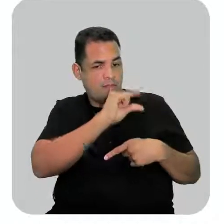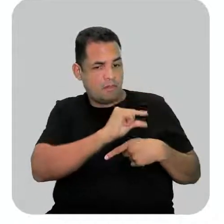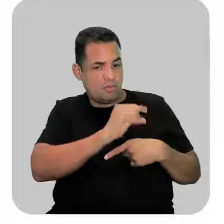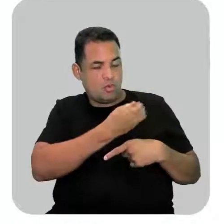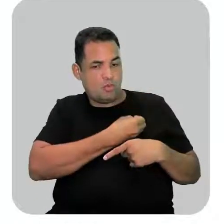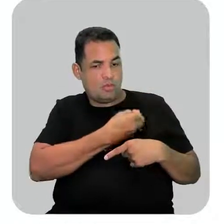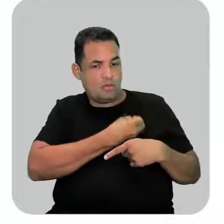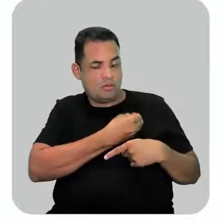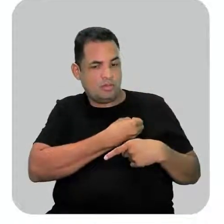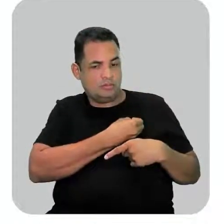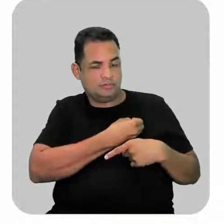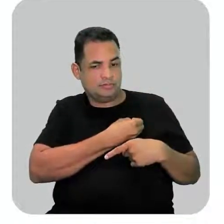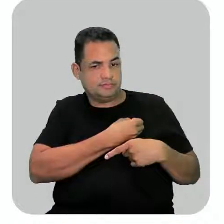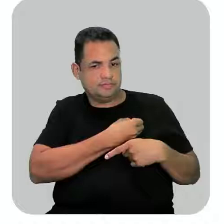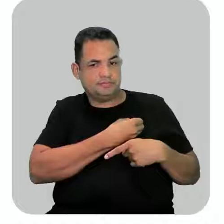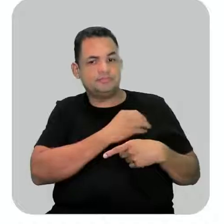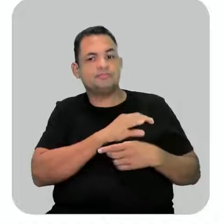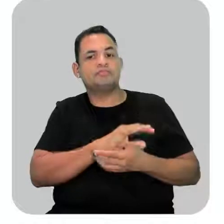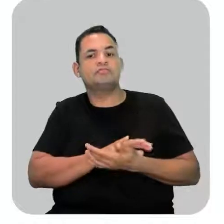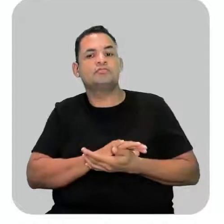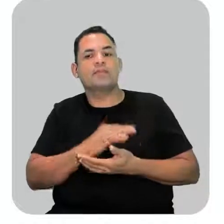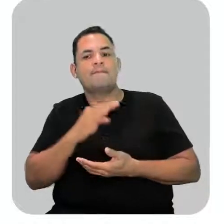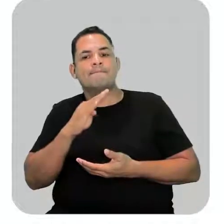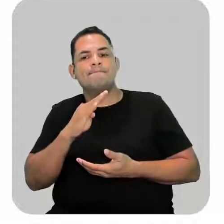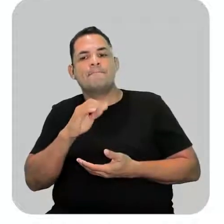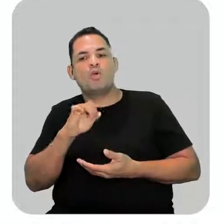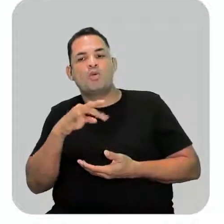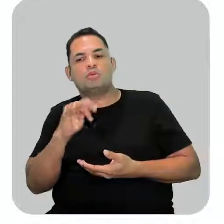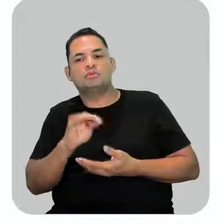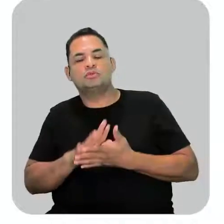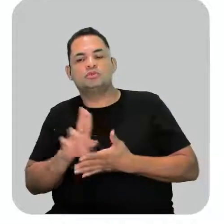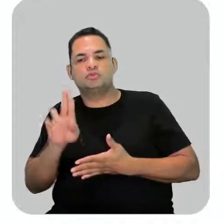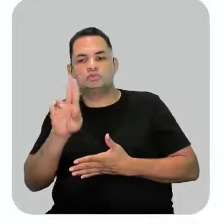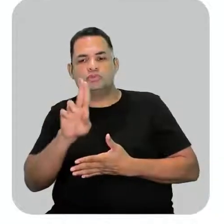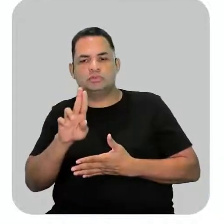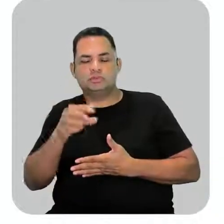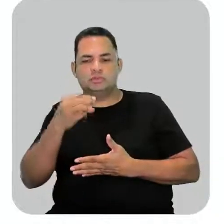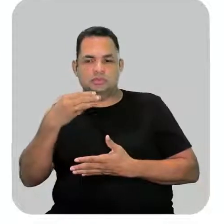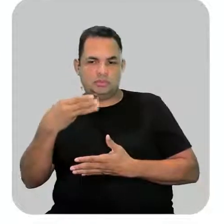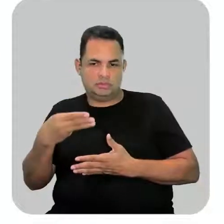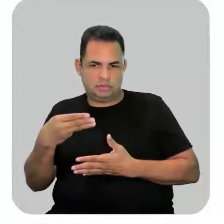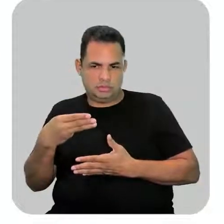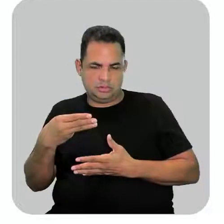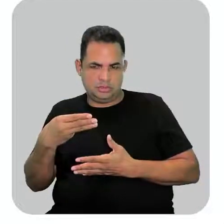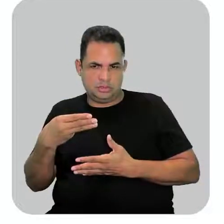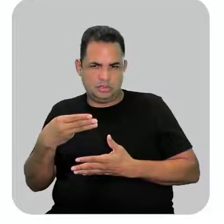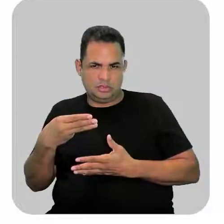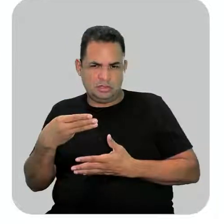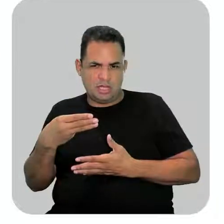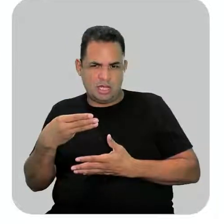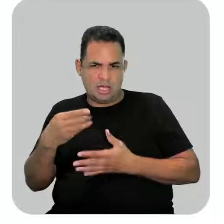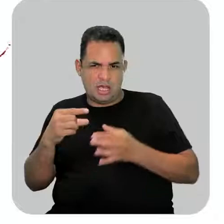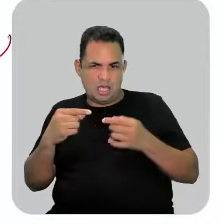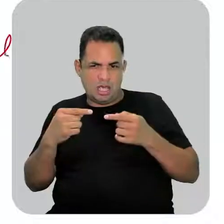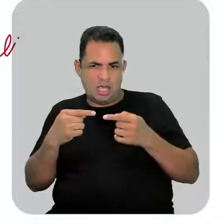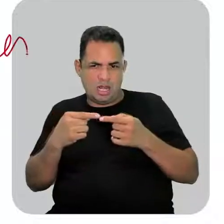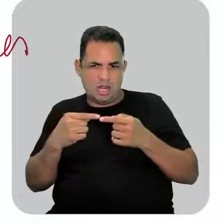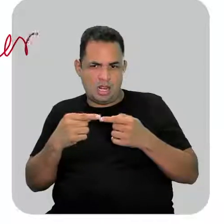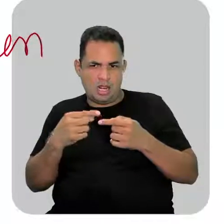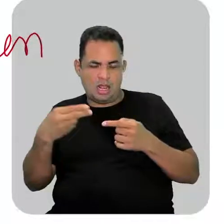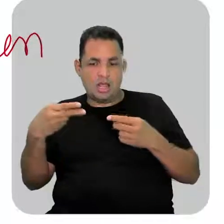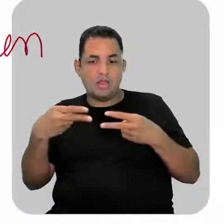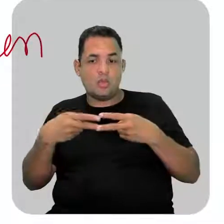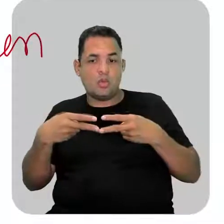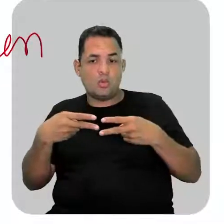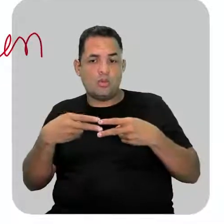do but, a gente vai usar o quê? O 3. É ligação dupla, então é o